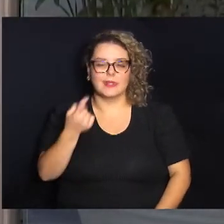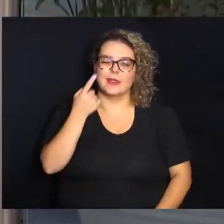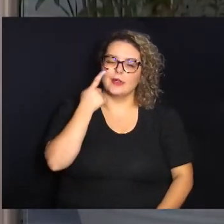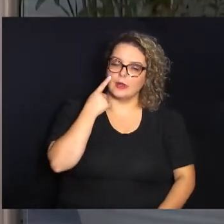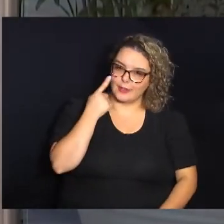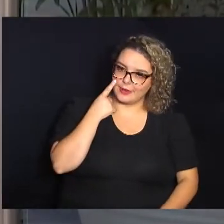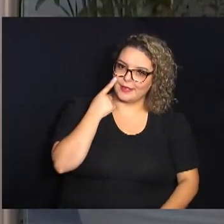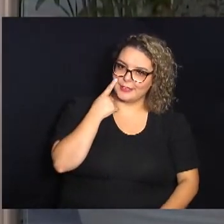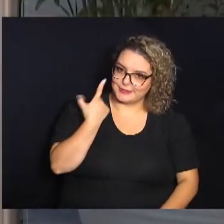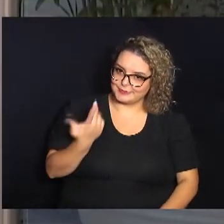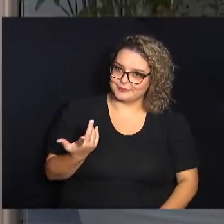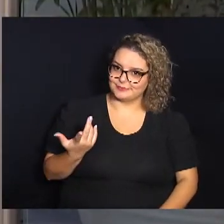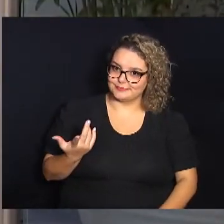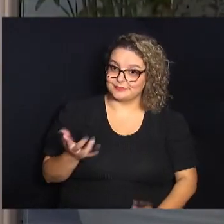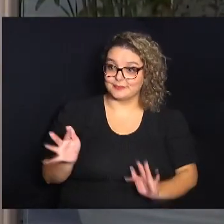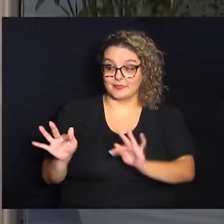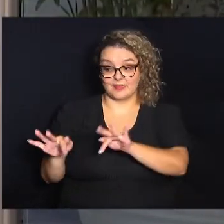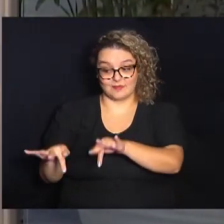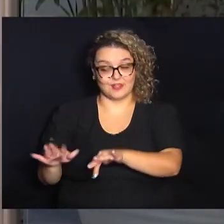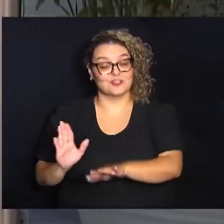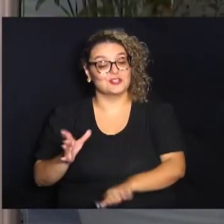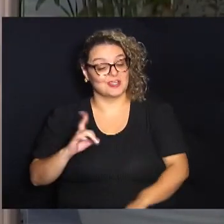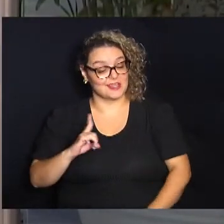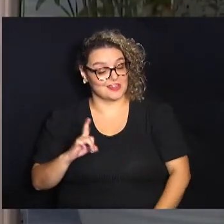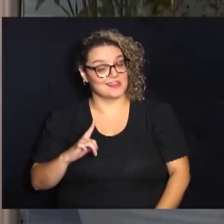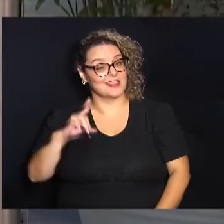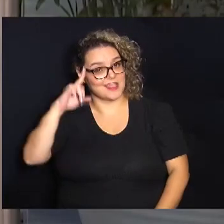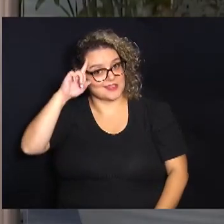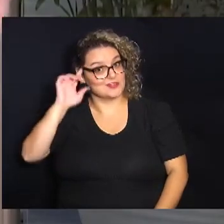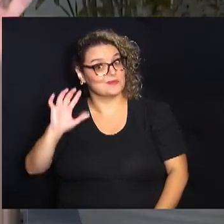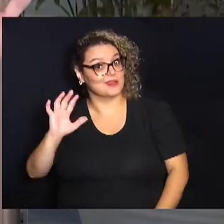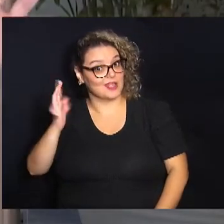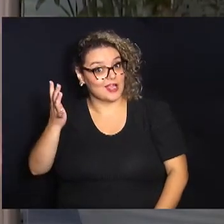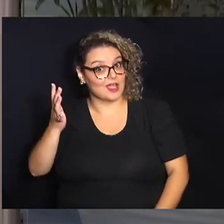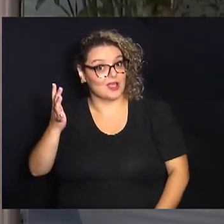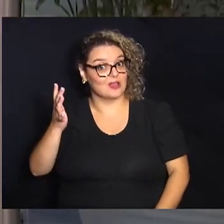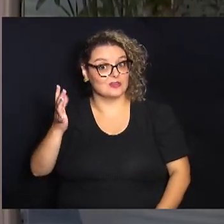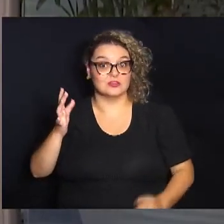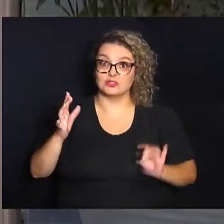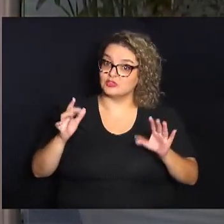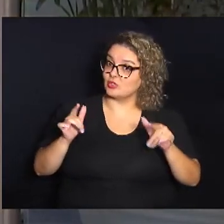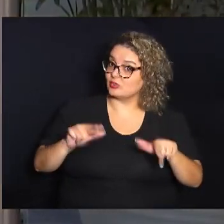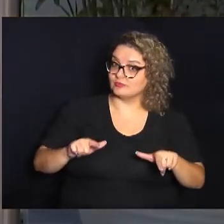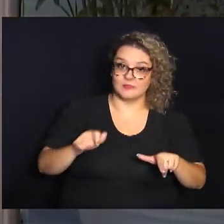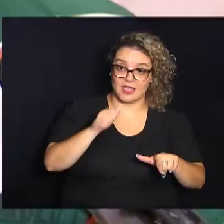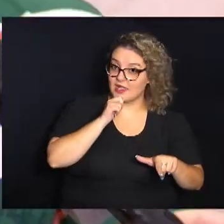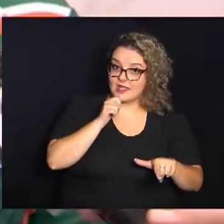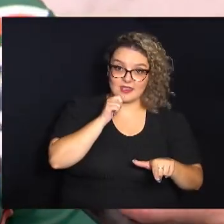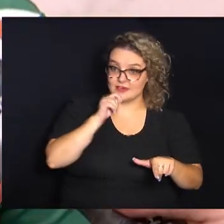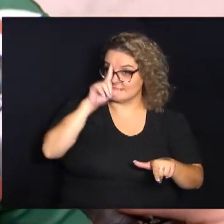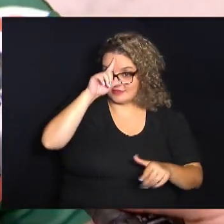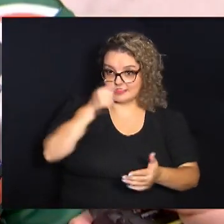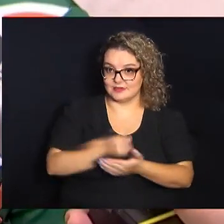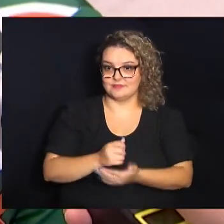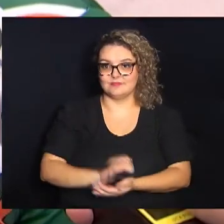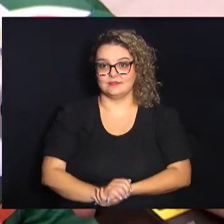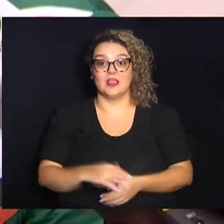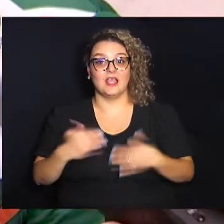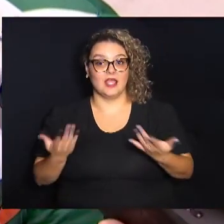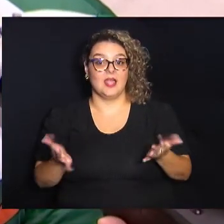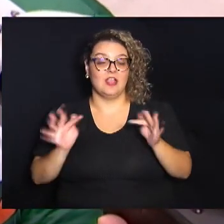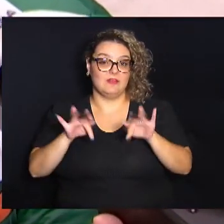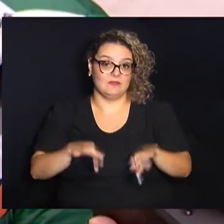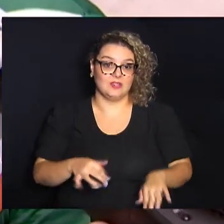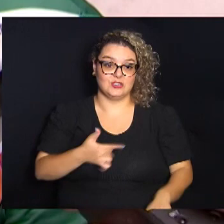a final já tem data para acontecer. Só o local que ainda não está definido. A final dia 22